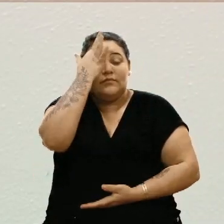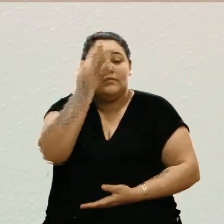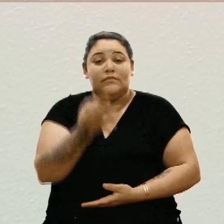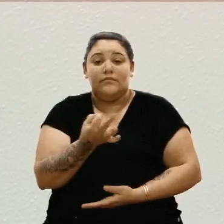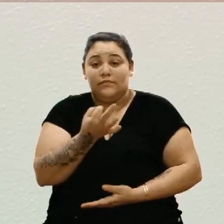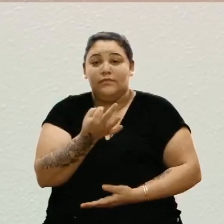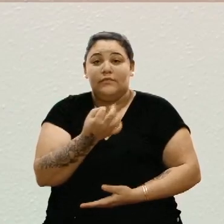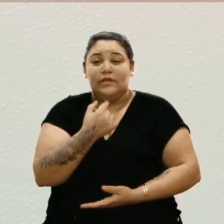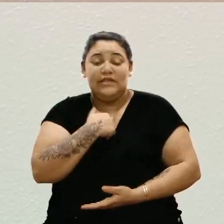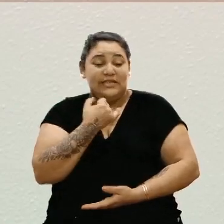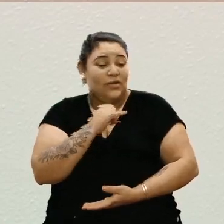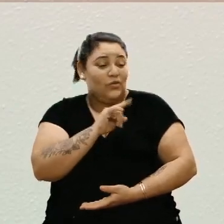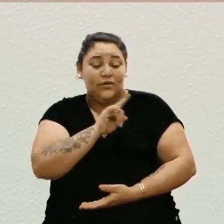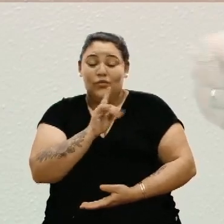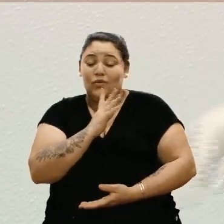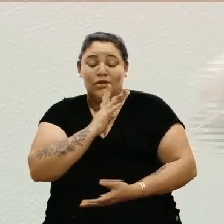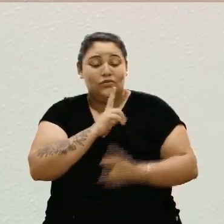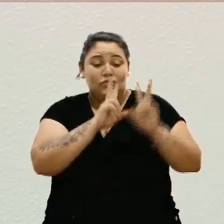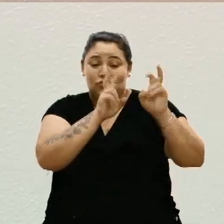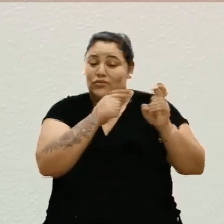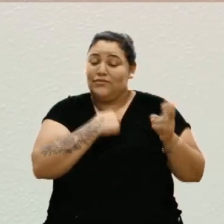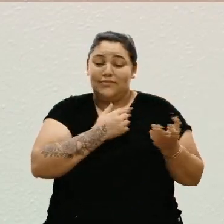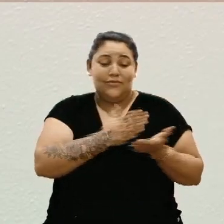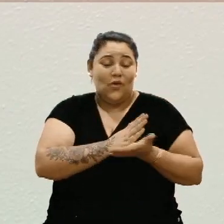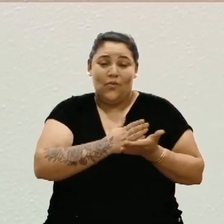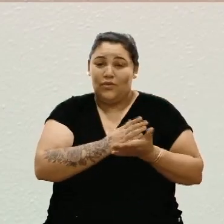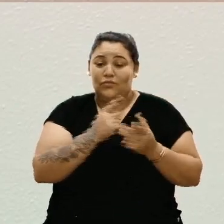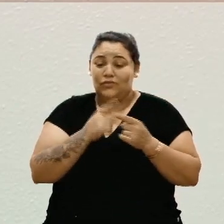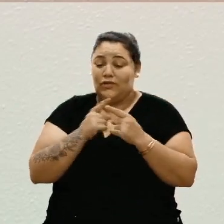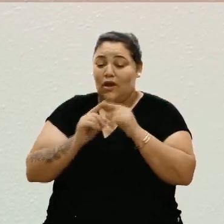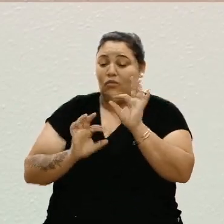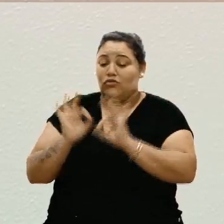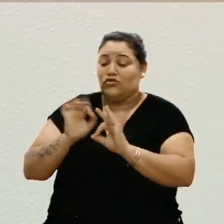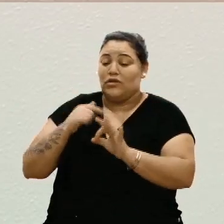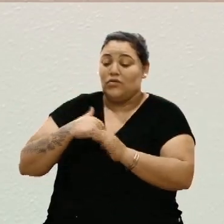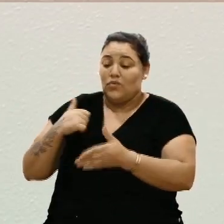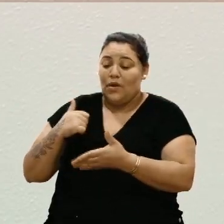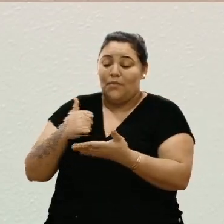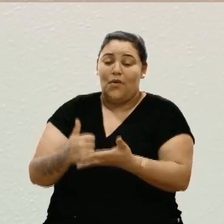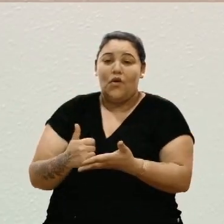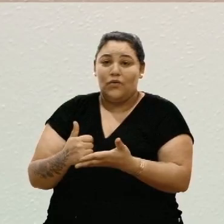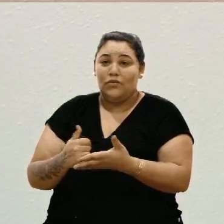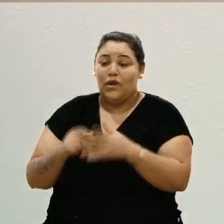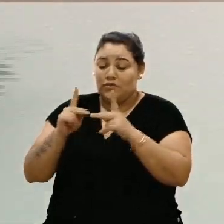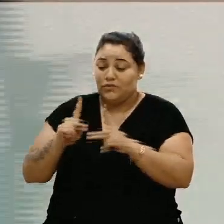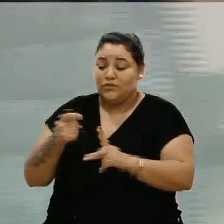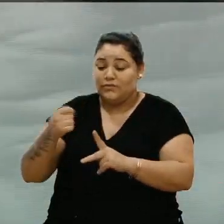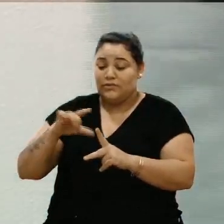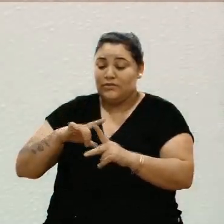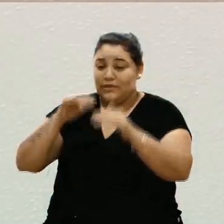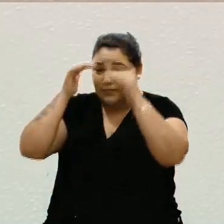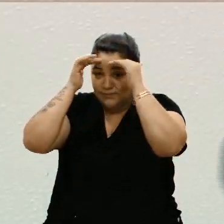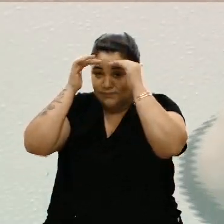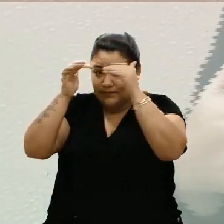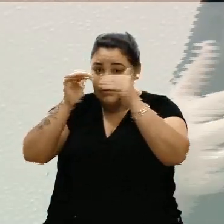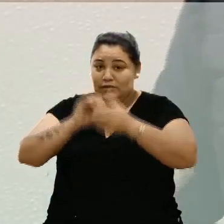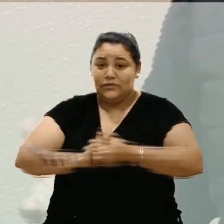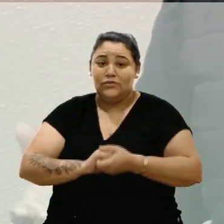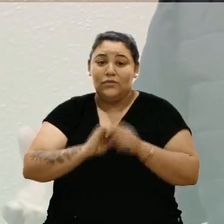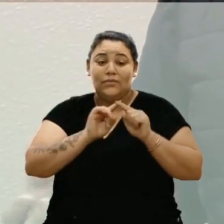não entendo. Porque o projeto eu sou favorável, as pessoas têm que ter vida digna, mas eu não